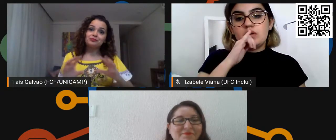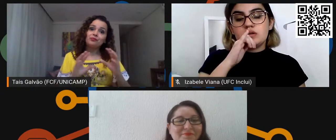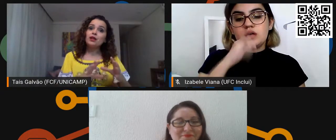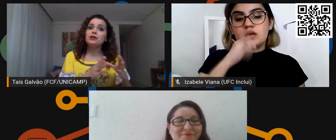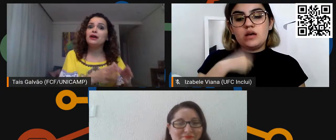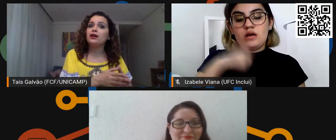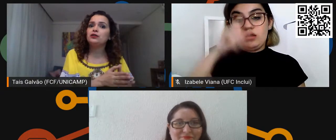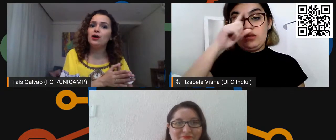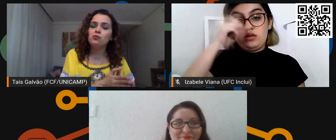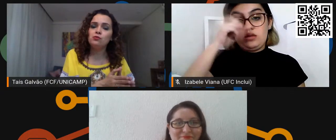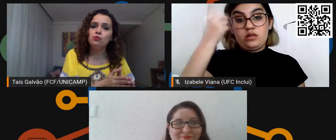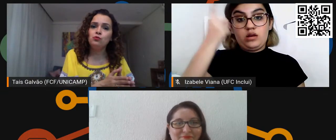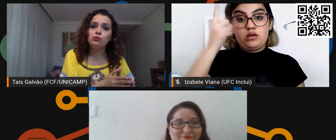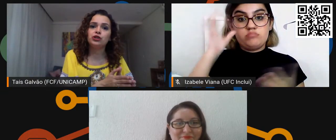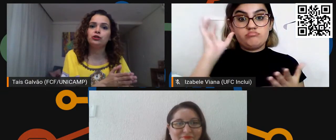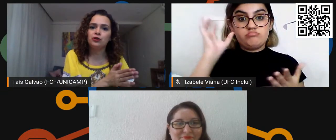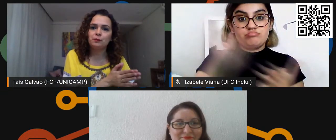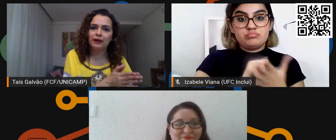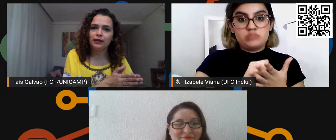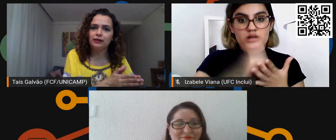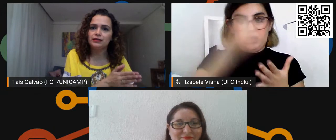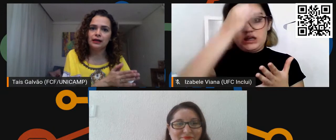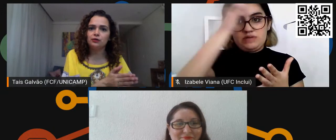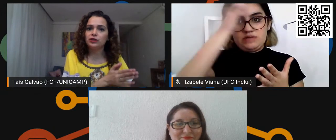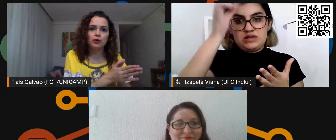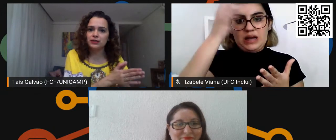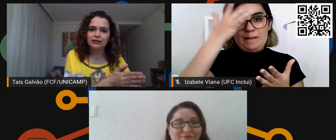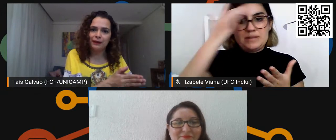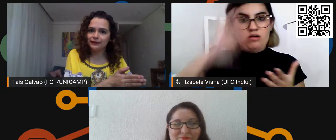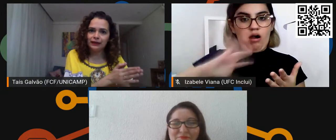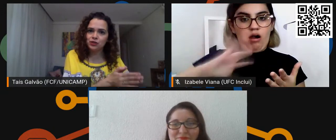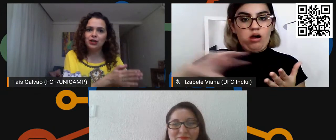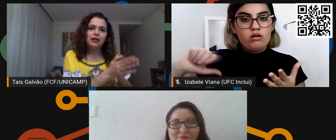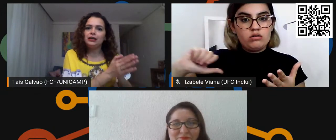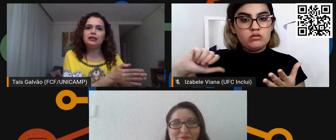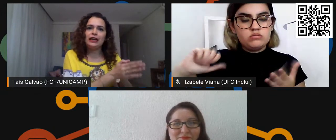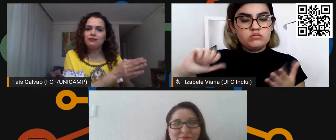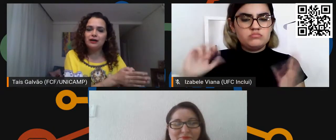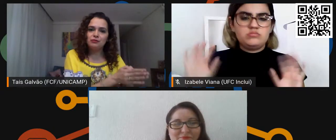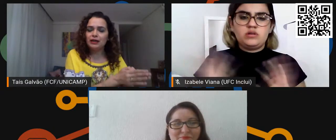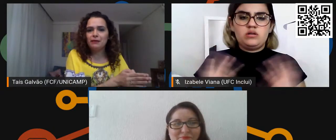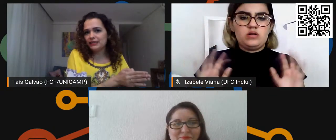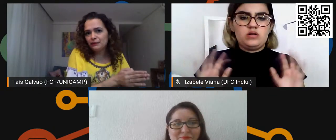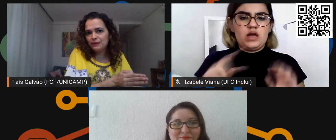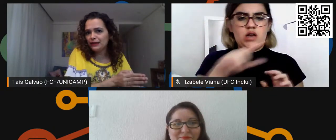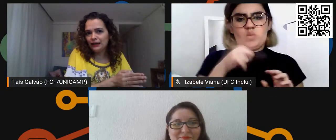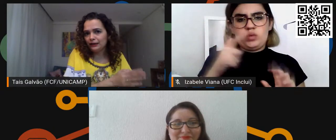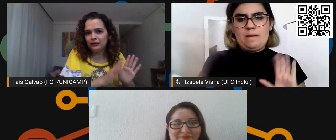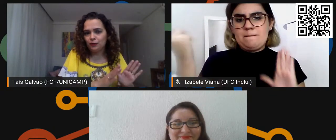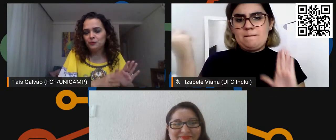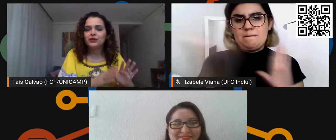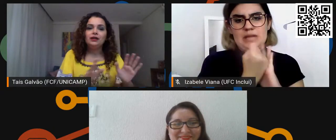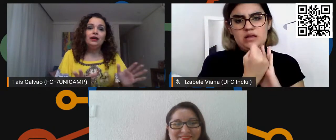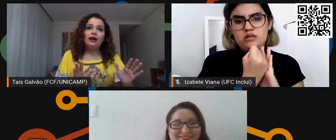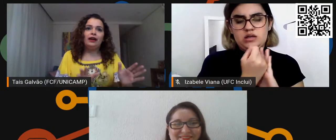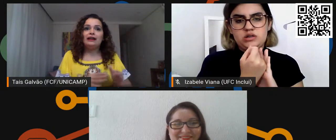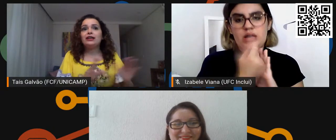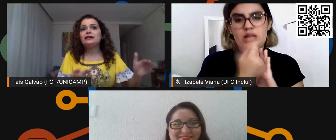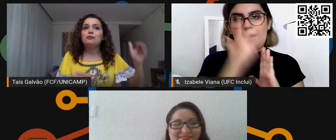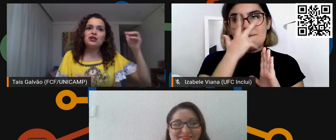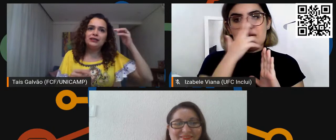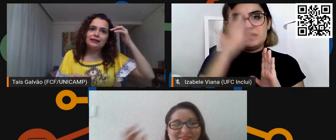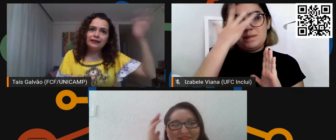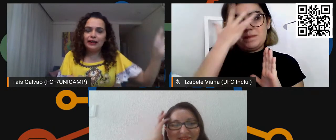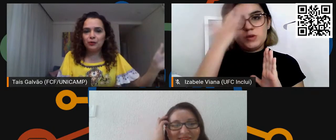ideia. Primeiro que ele não é um escritório de patentes, né? Ele não deposita patente e ninguém vai ter essa mesma ideia, não.